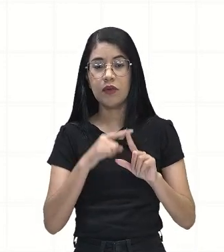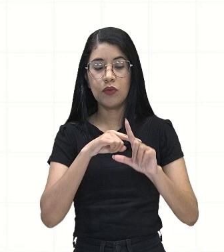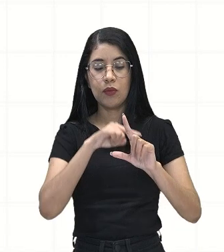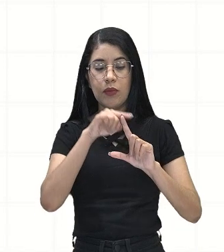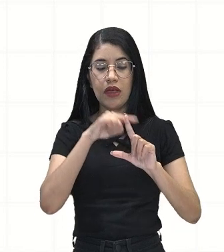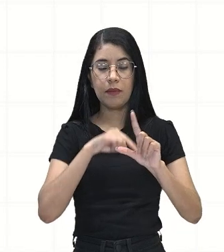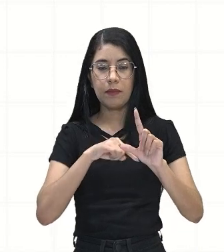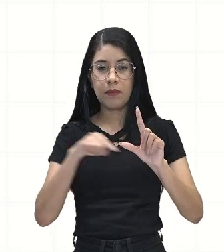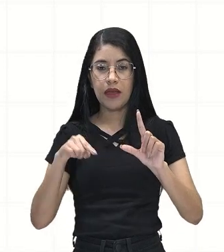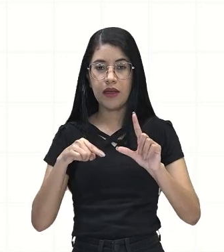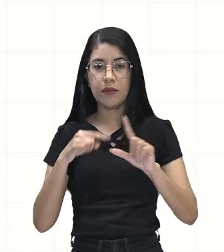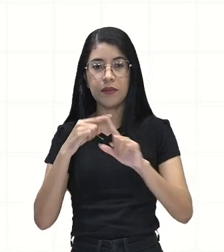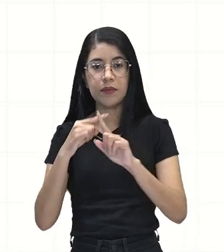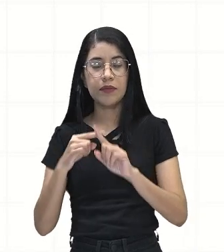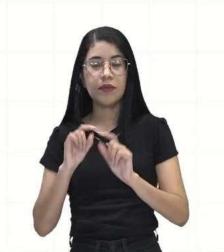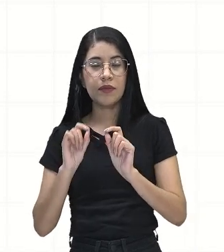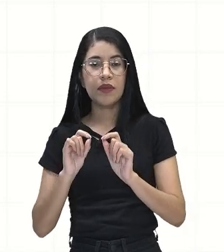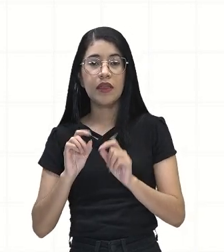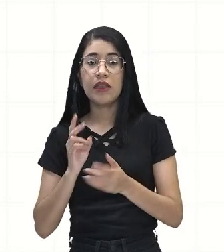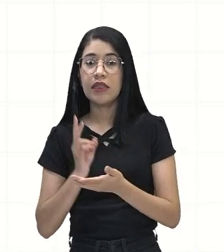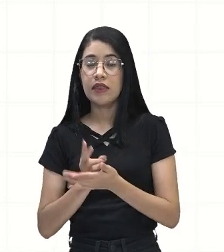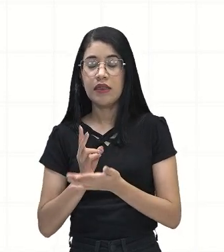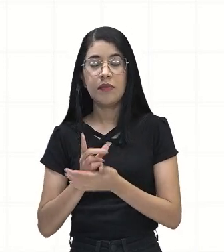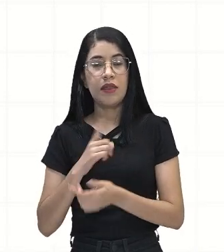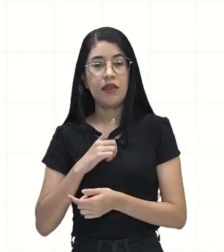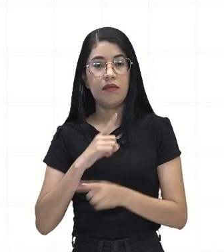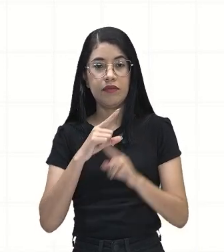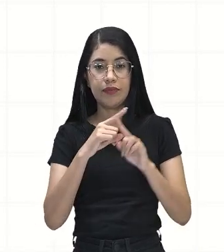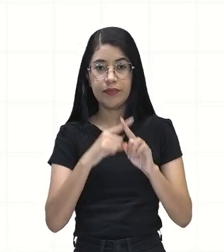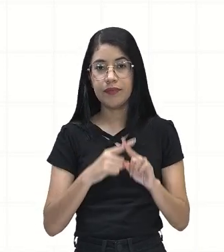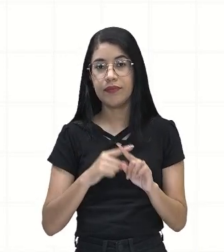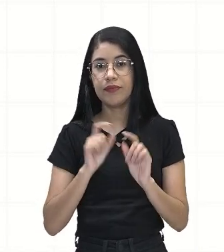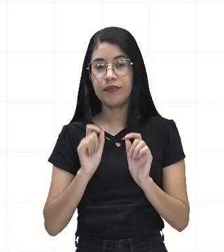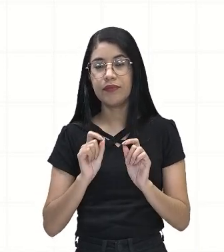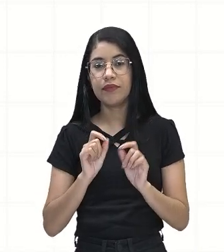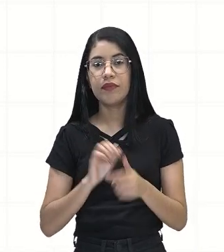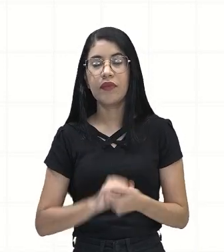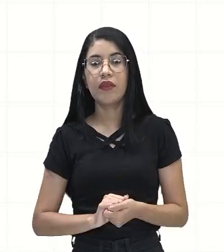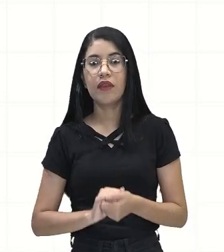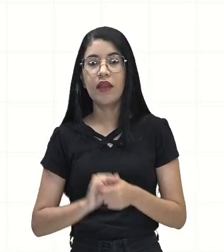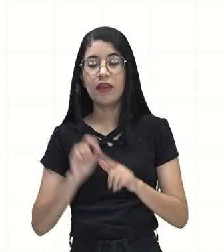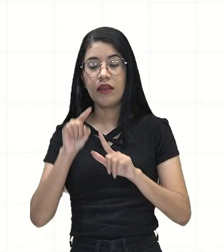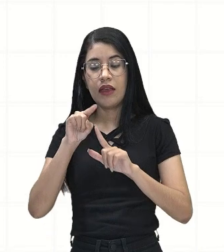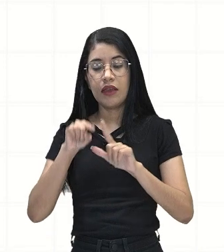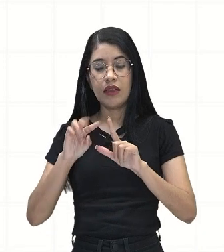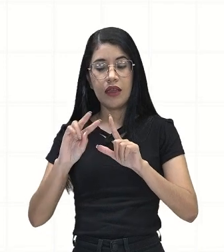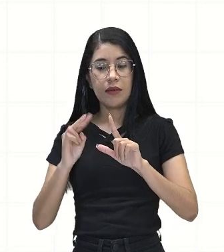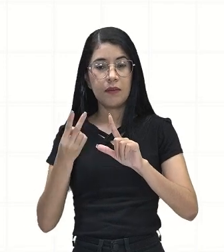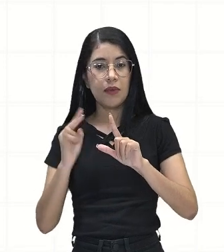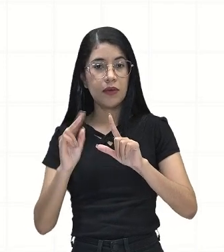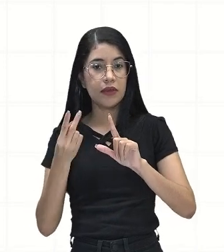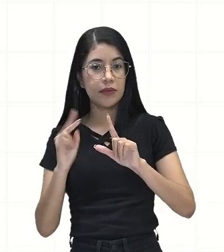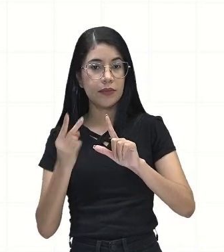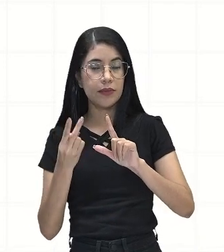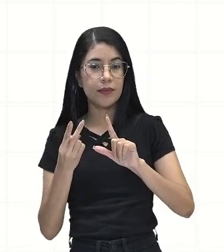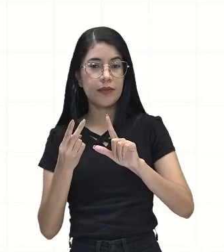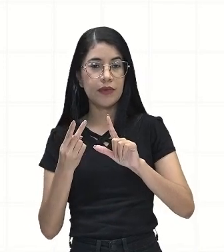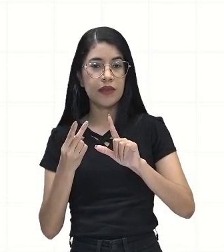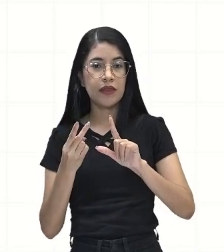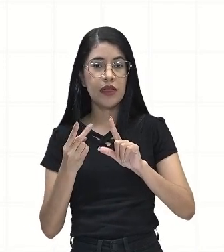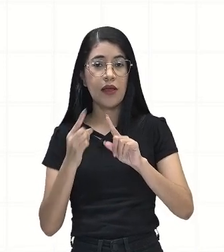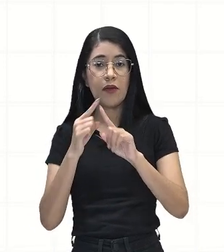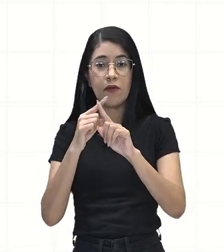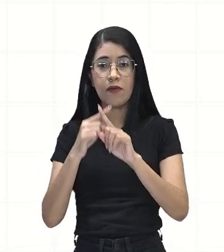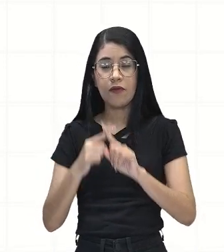um produto, eu vou ter uma multiplicação de quem? Da medida da hipotenusa por quem? Pela medida